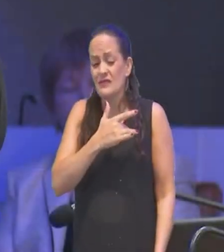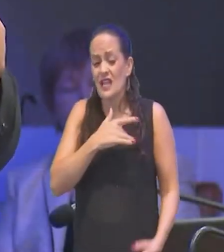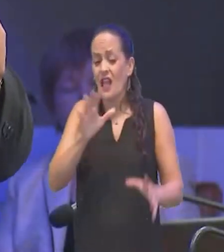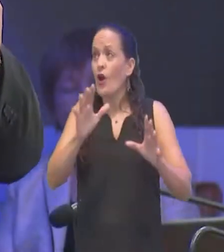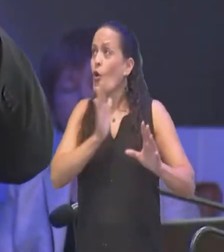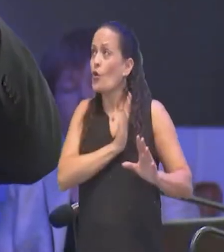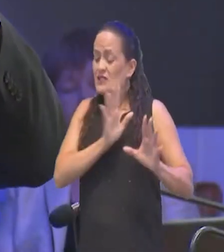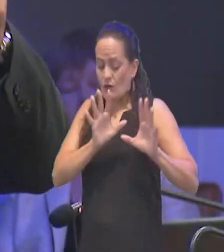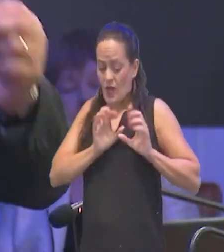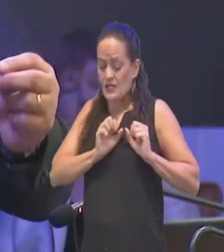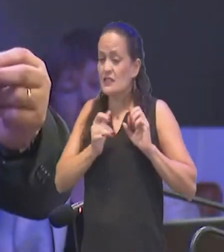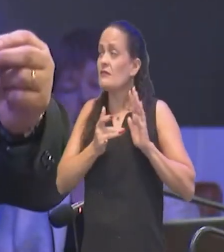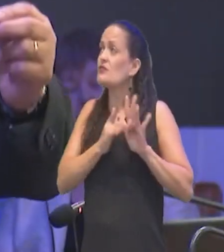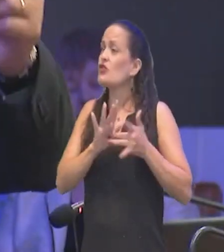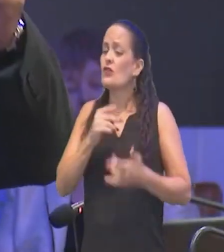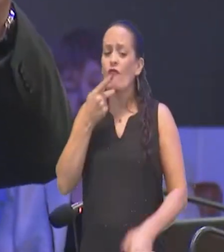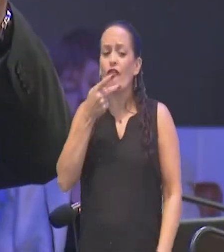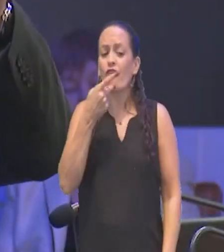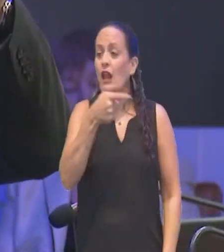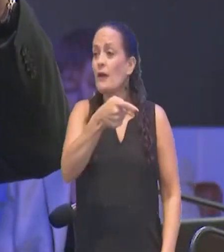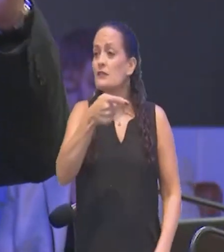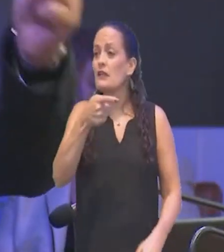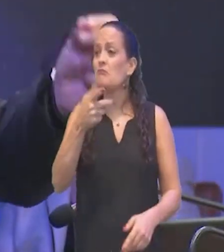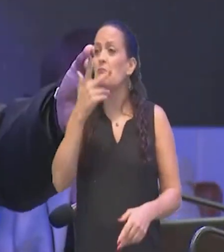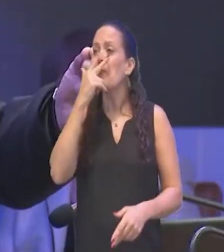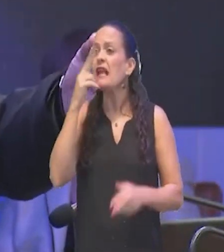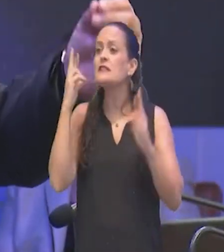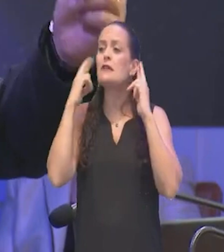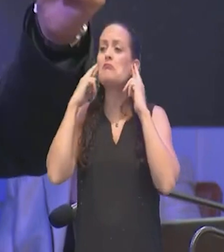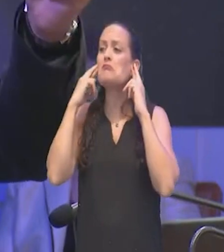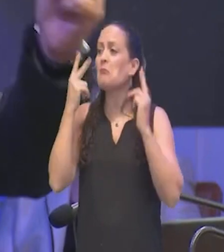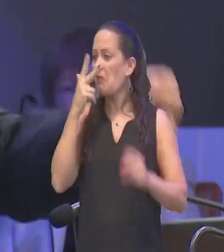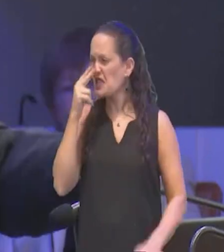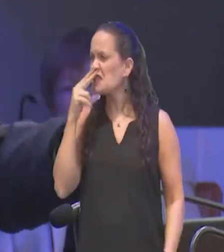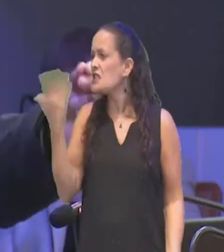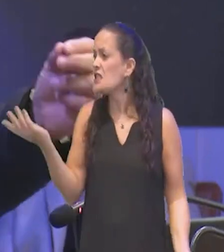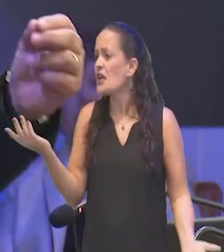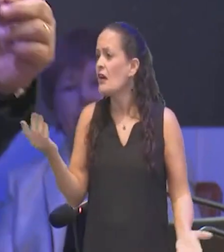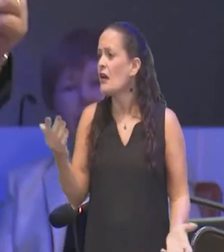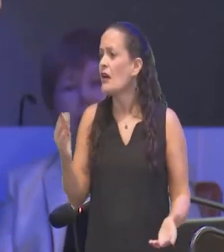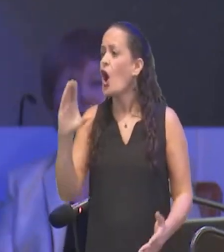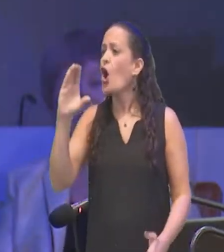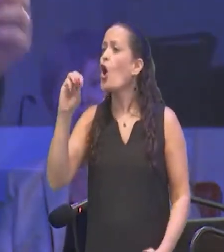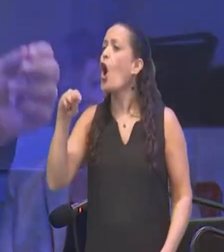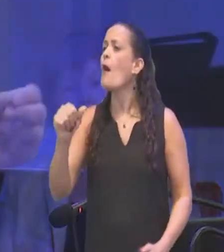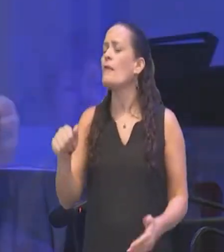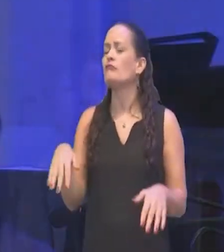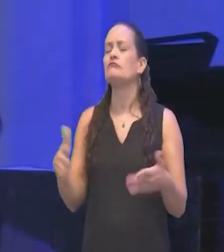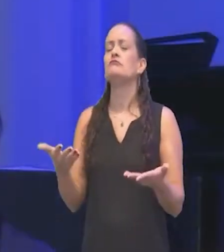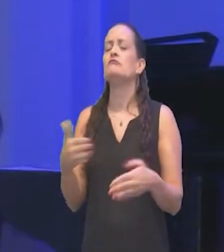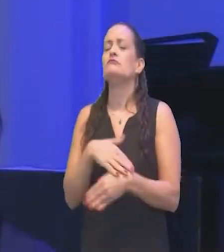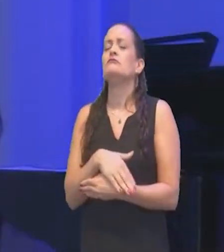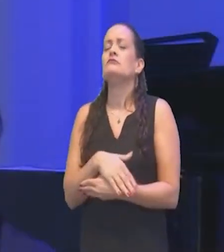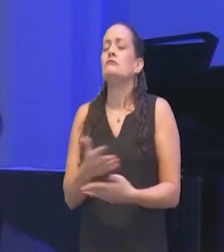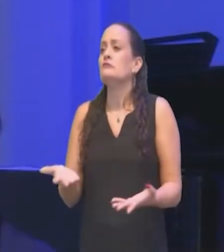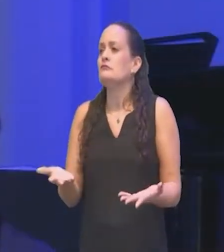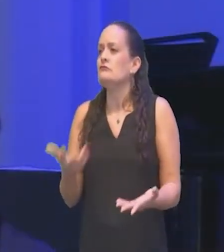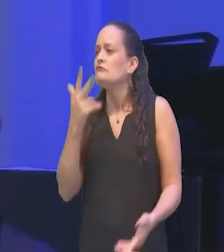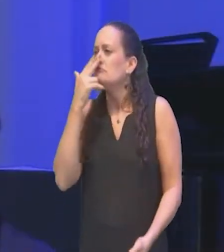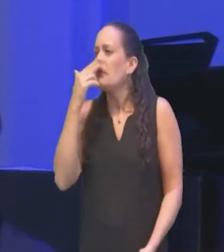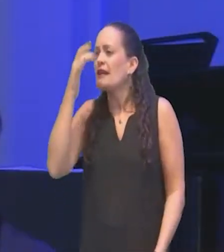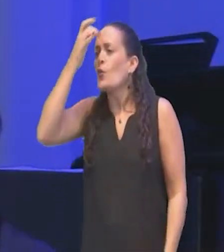esta mensagem que eu trarei agora. E ali, irmãos, com aquele homem em coma, aparentemente sem ter nenhum tipo